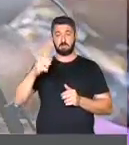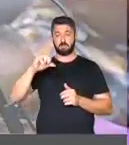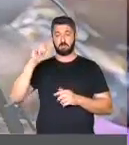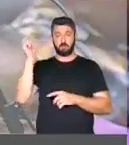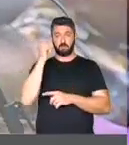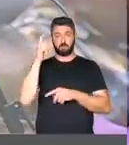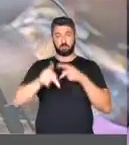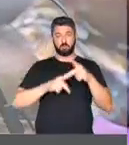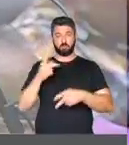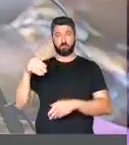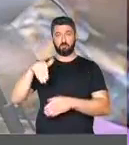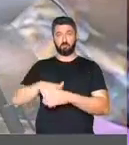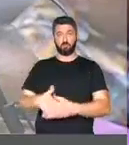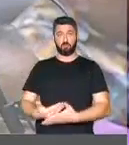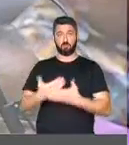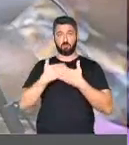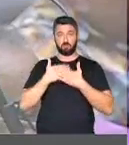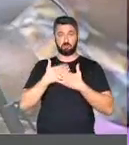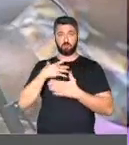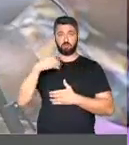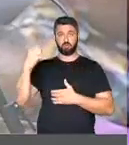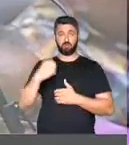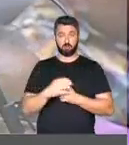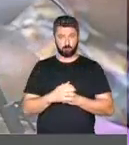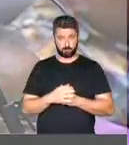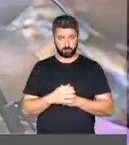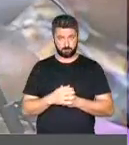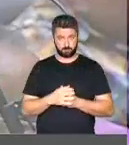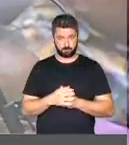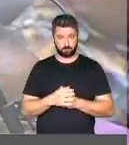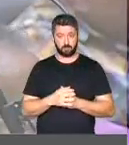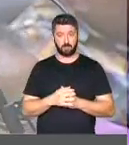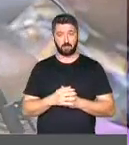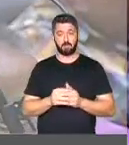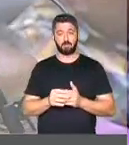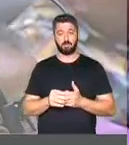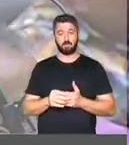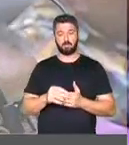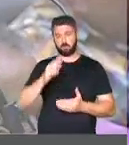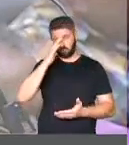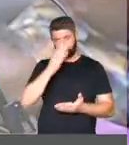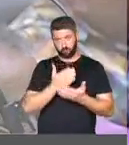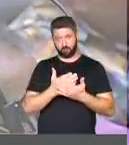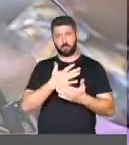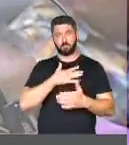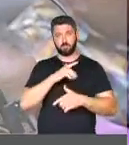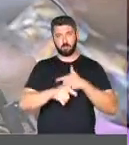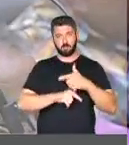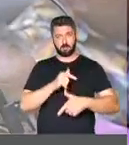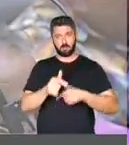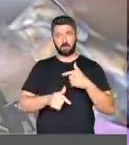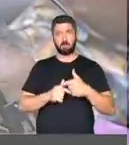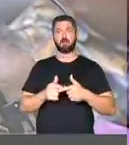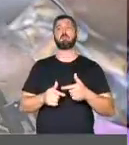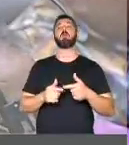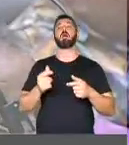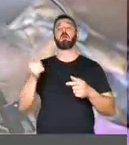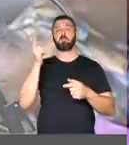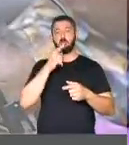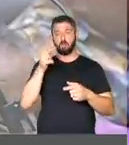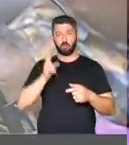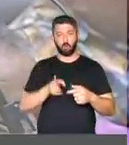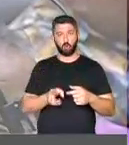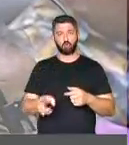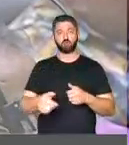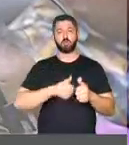62.119 gaúchos que votaram na nossa candidatura, confiando no nosso trabalho naquela direção de